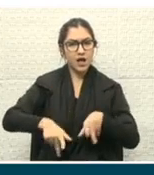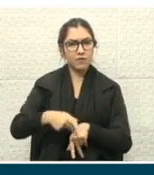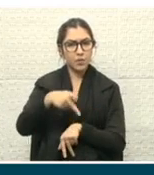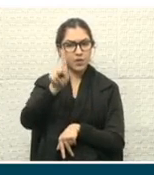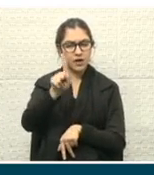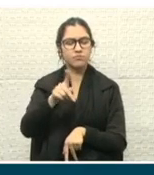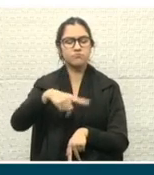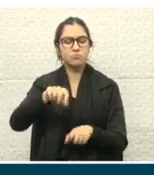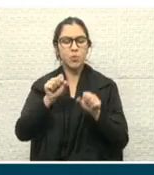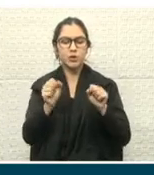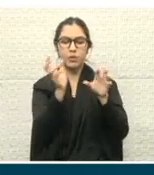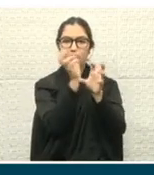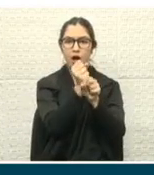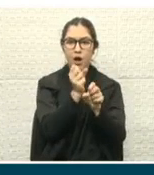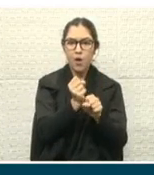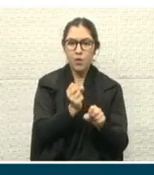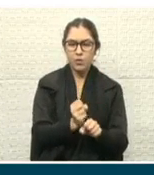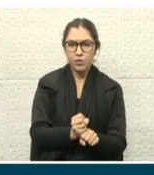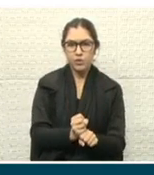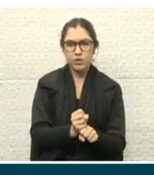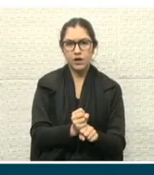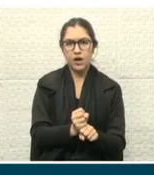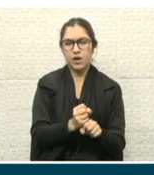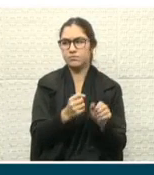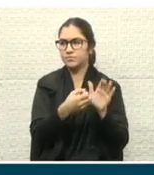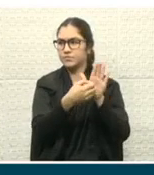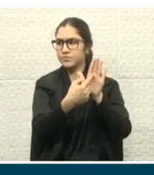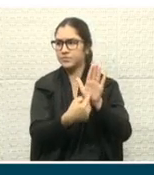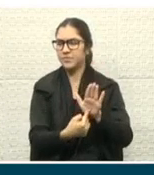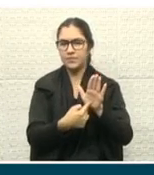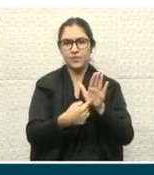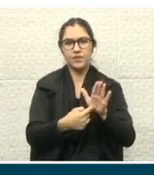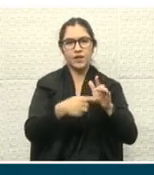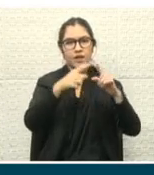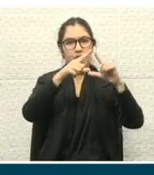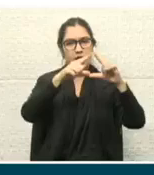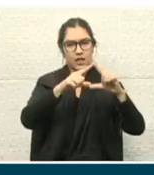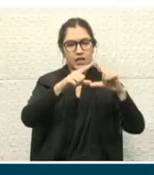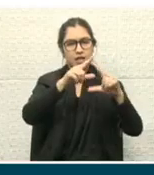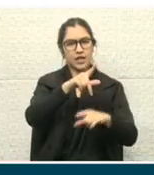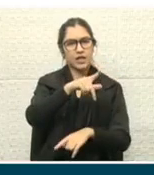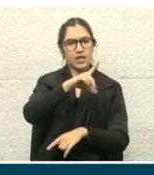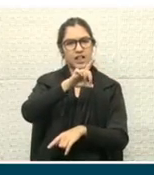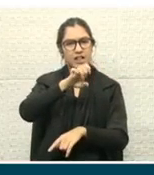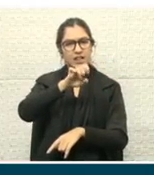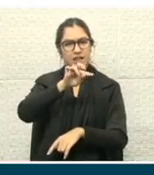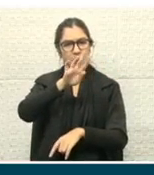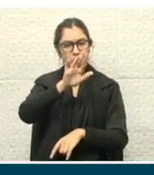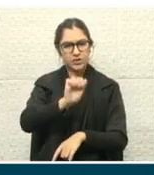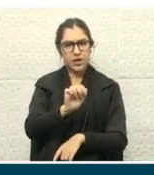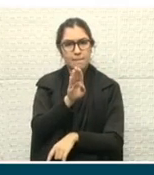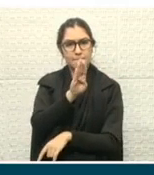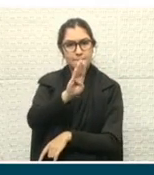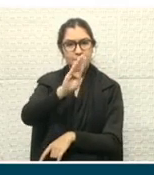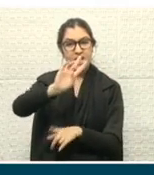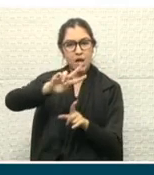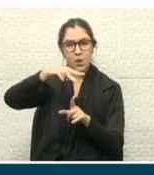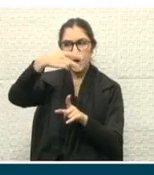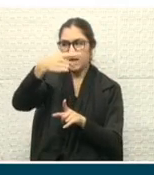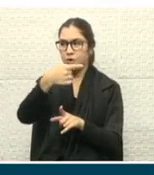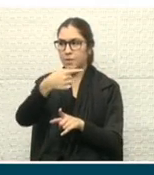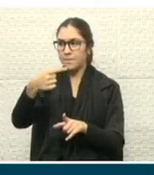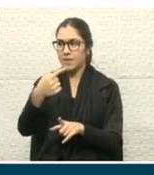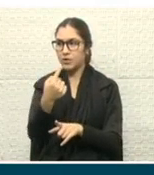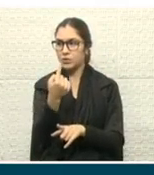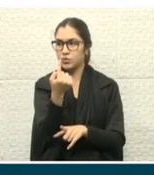Nós podemos calcular o discriminante ou o delta, que é dado por b ao quadrado, então menos 1 ao